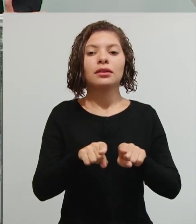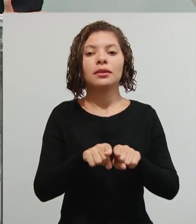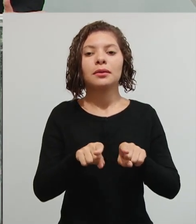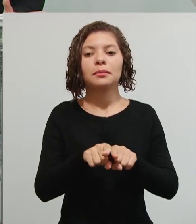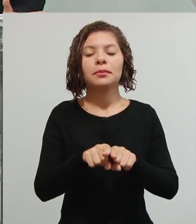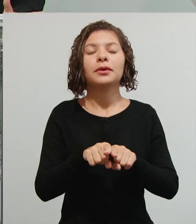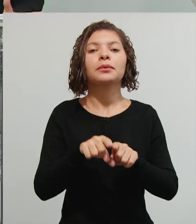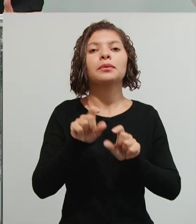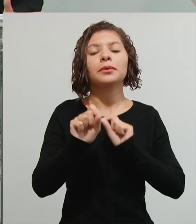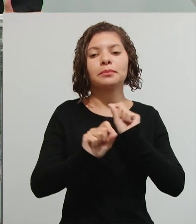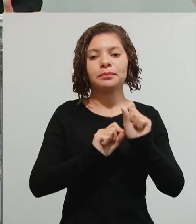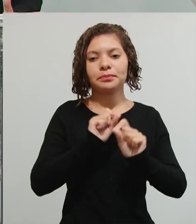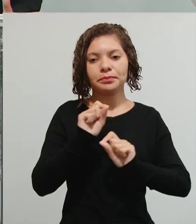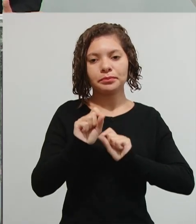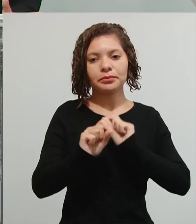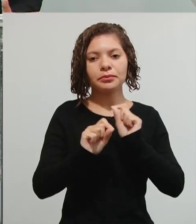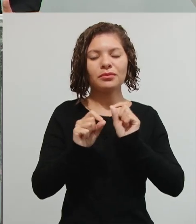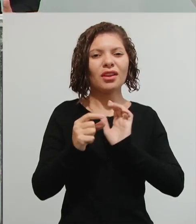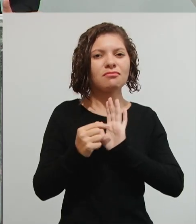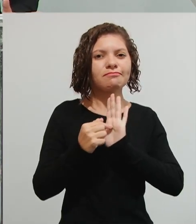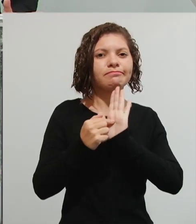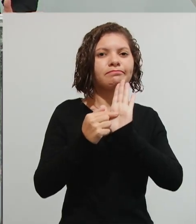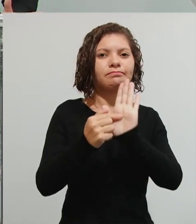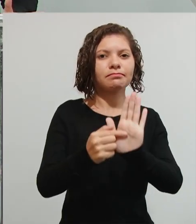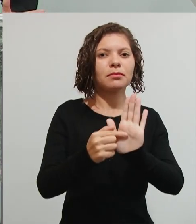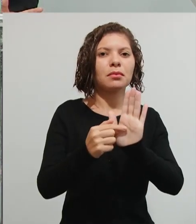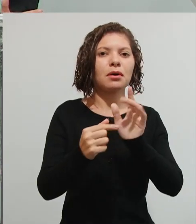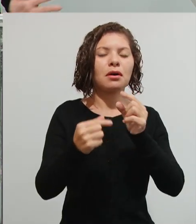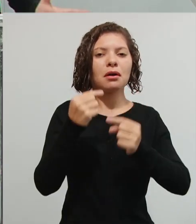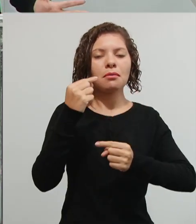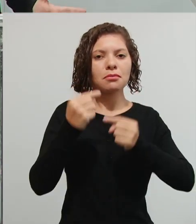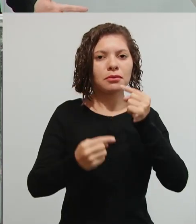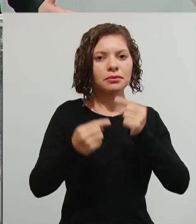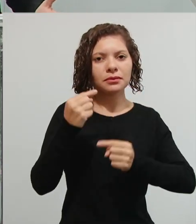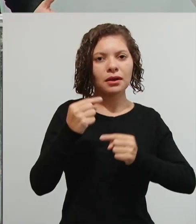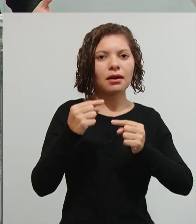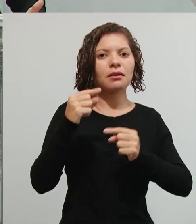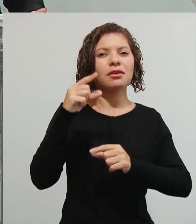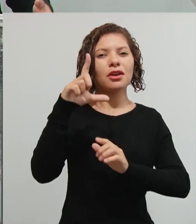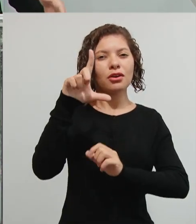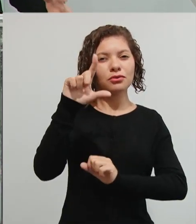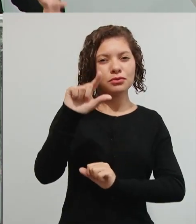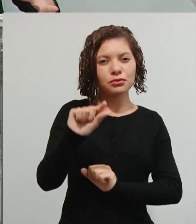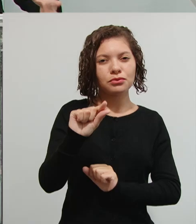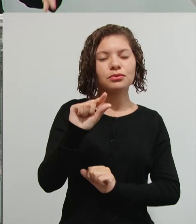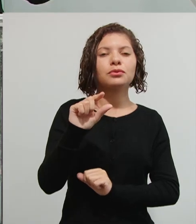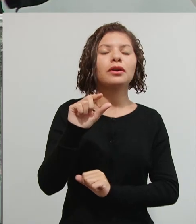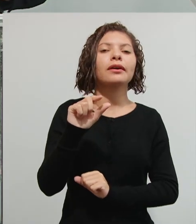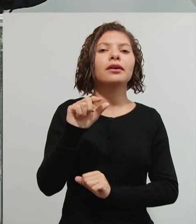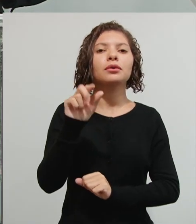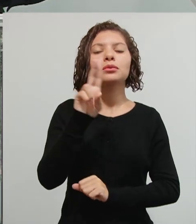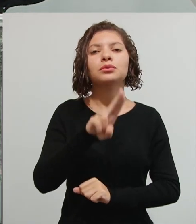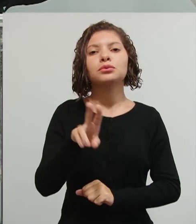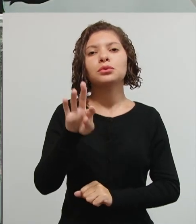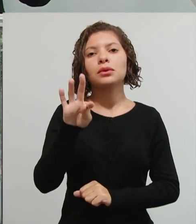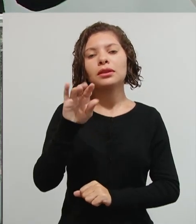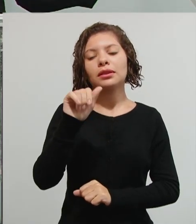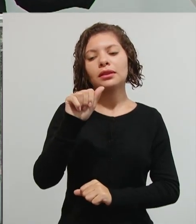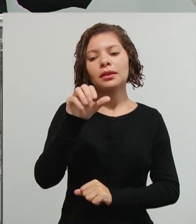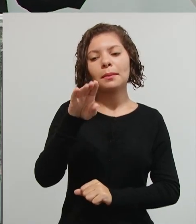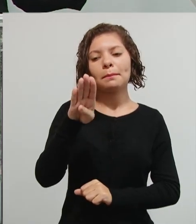as campanhas que diminuíram muito o consumo de tabaco, de cigarro no Brasil. Se a gente comparar o nosso país com